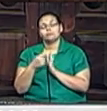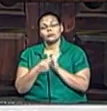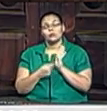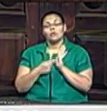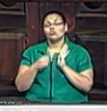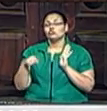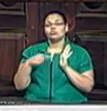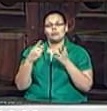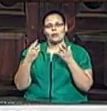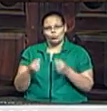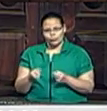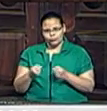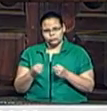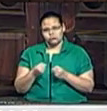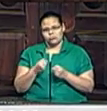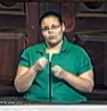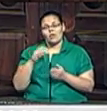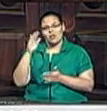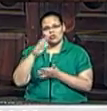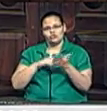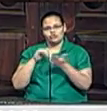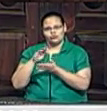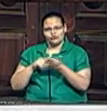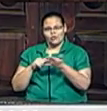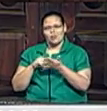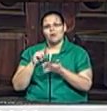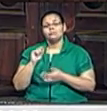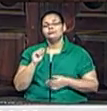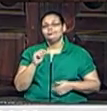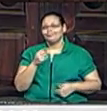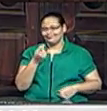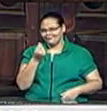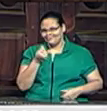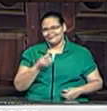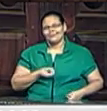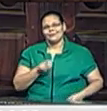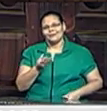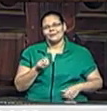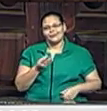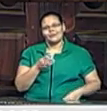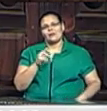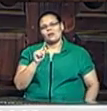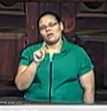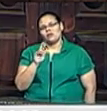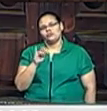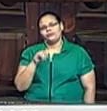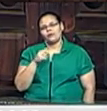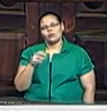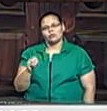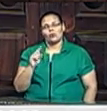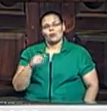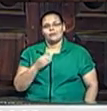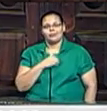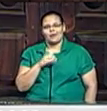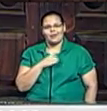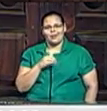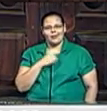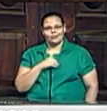nós aprovamos a retirada de uma gratificação e que essa gratificação fosse incorporada ao